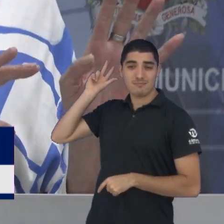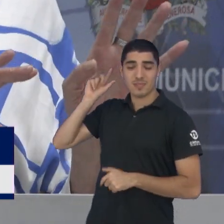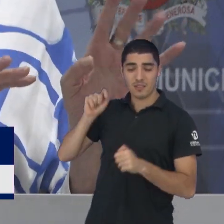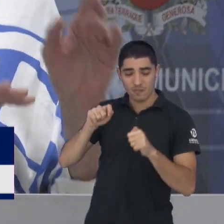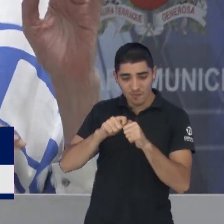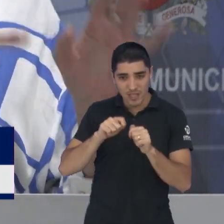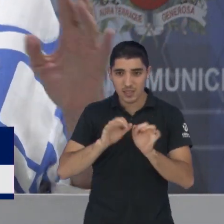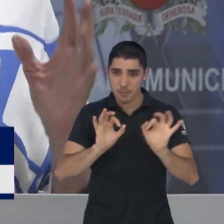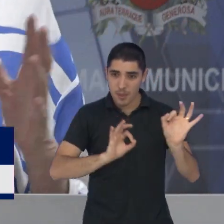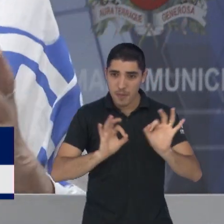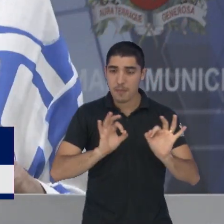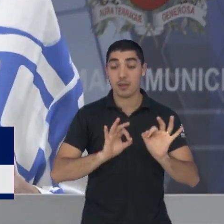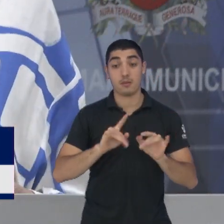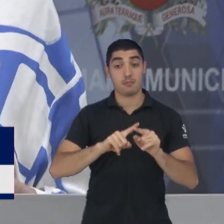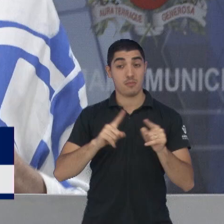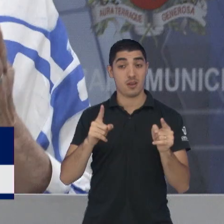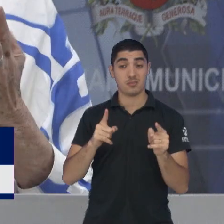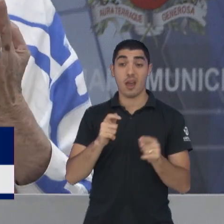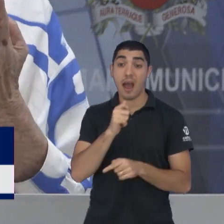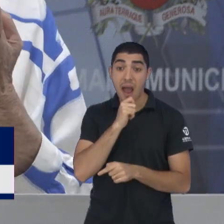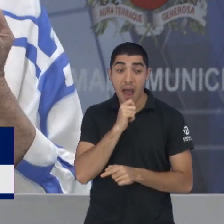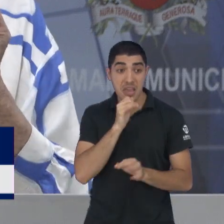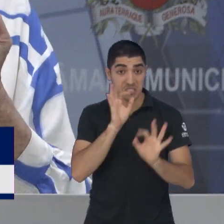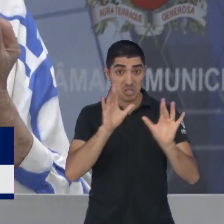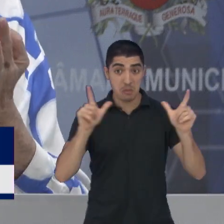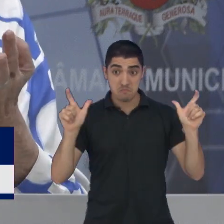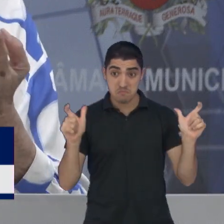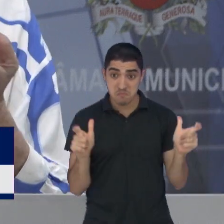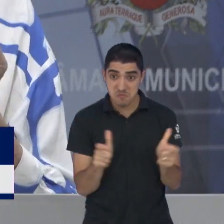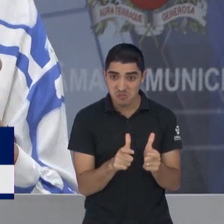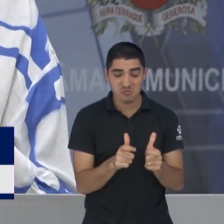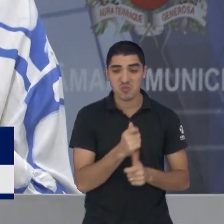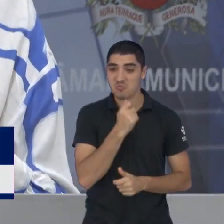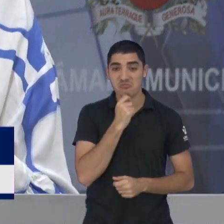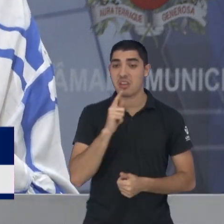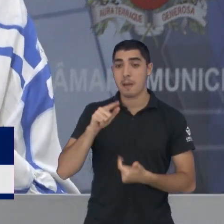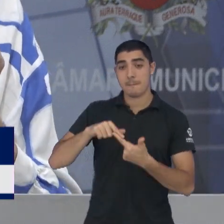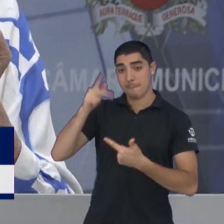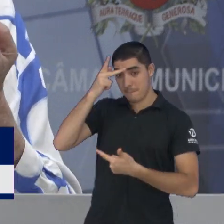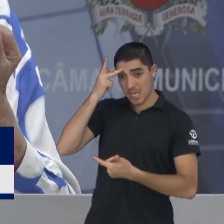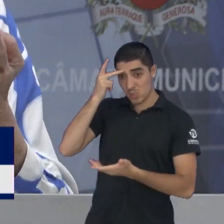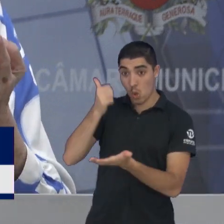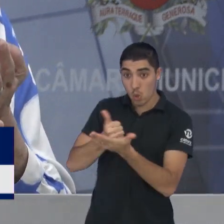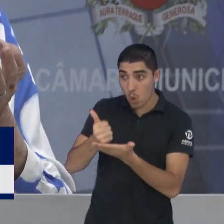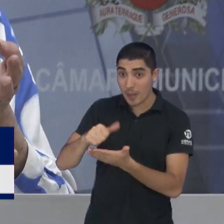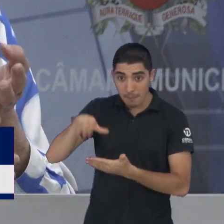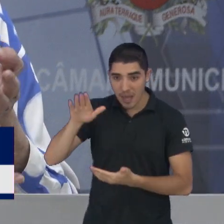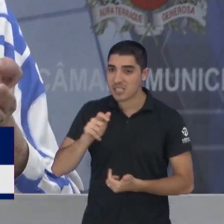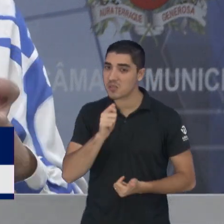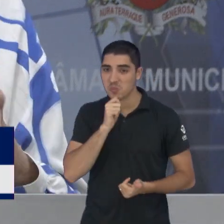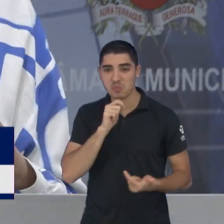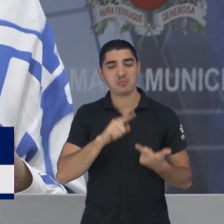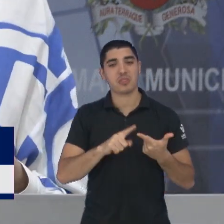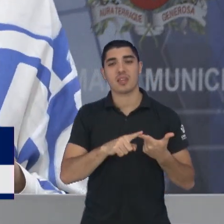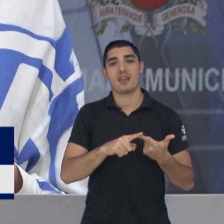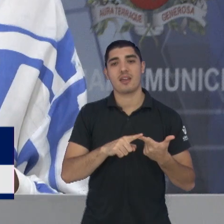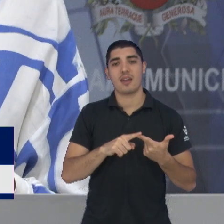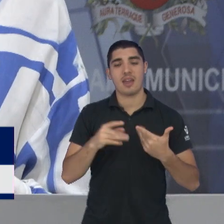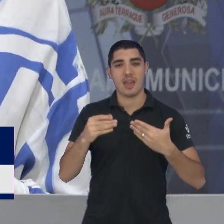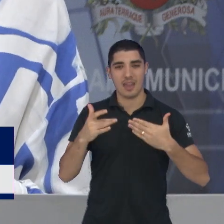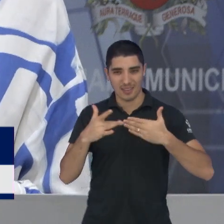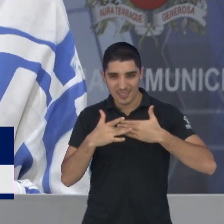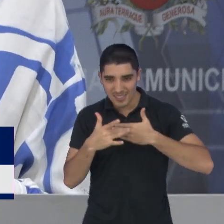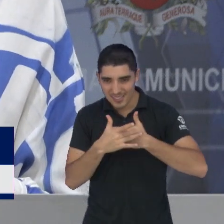nada que desse resultado. Não se contratou mais gente, não se contratou mais teste. Está falando aí